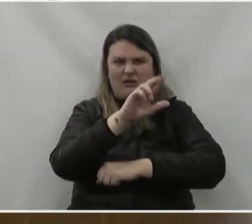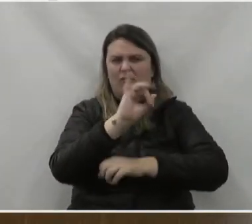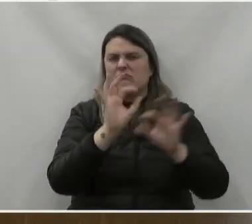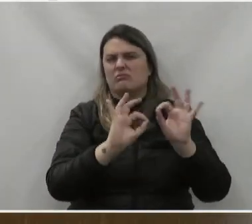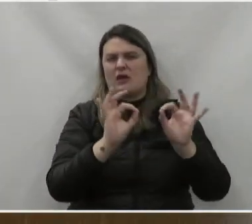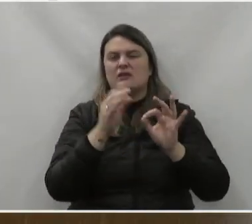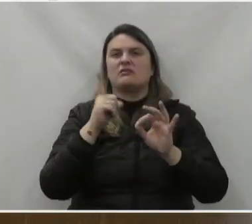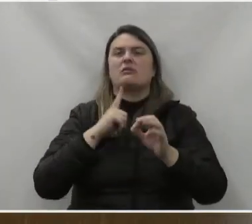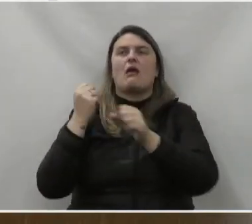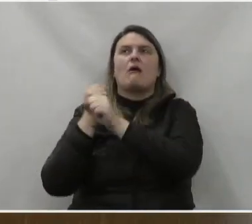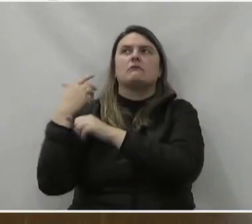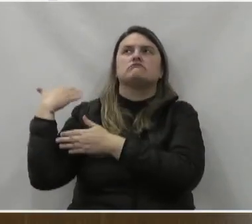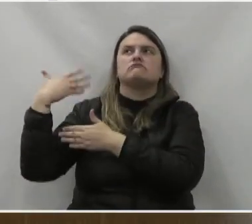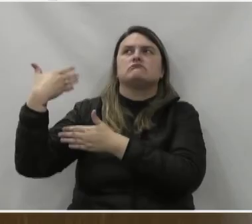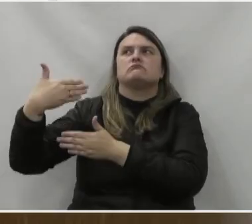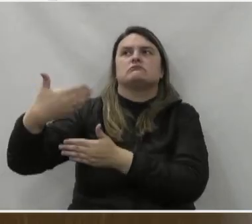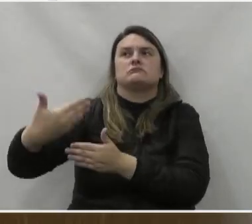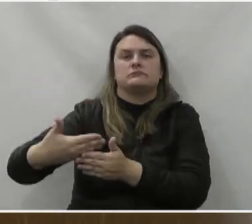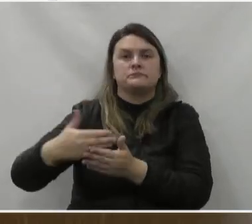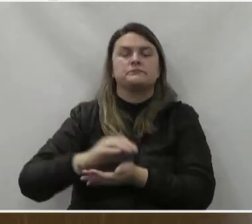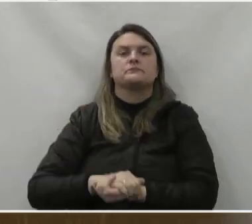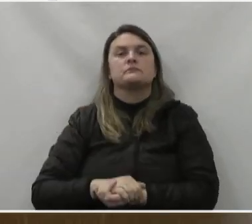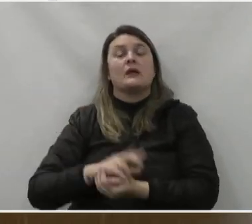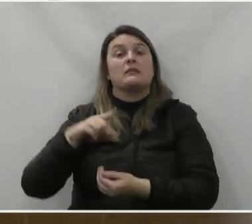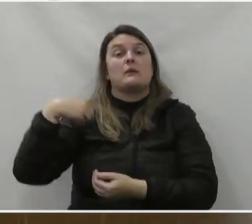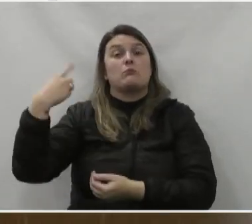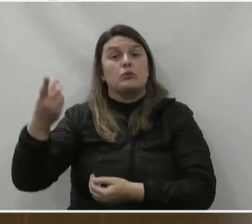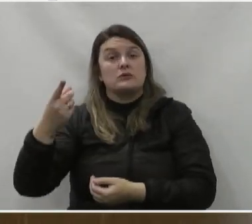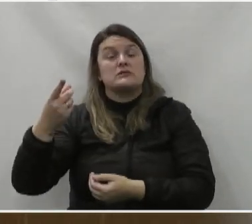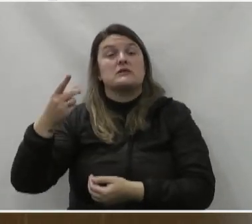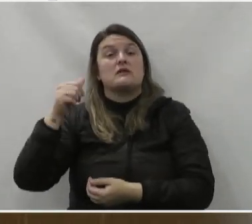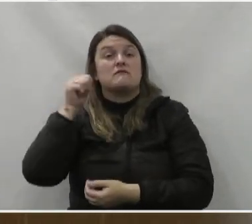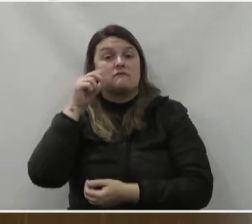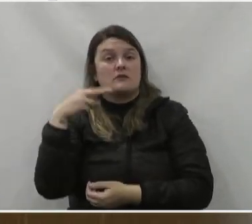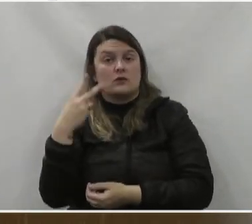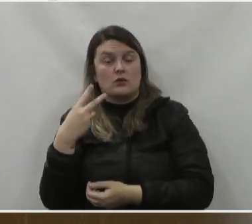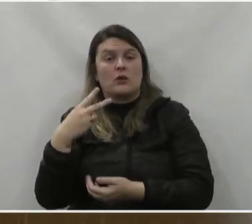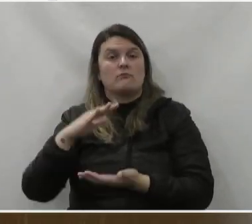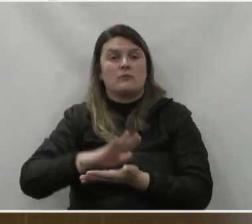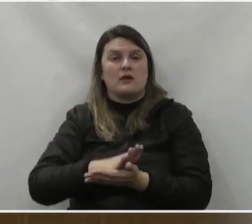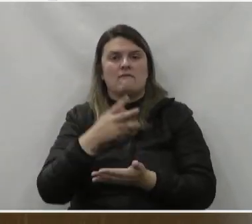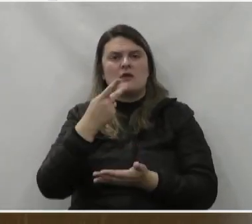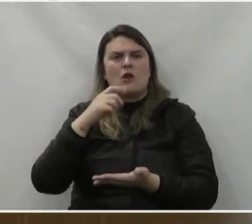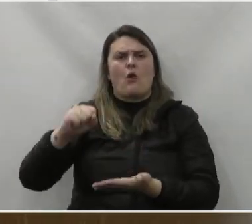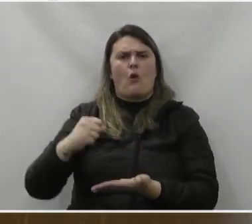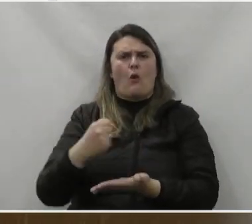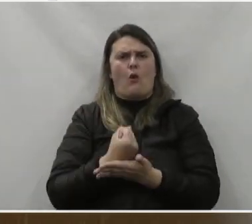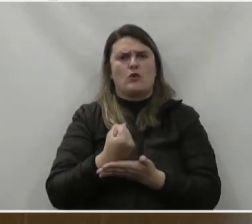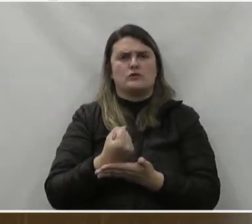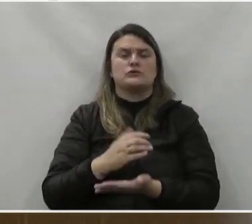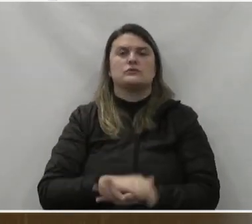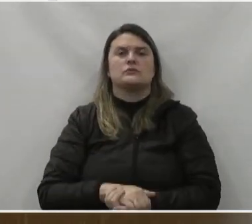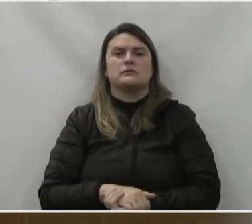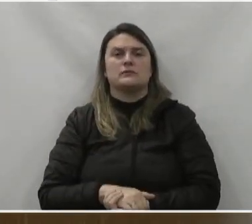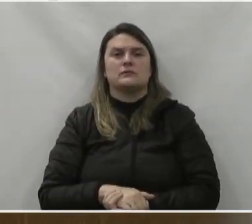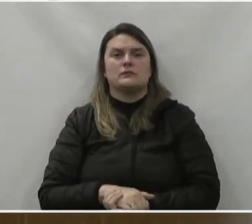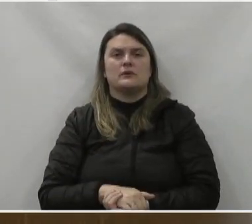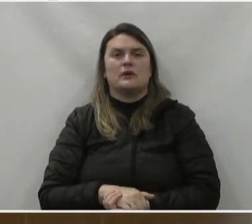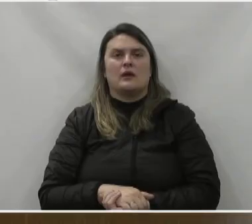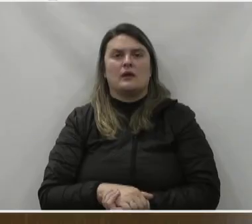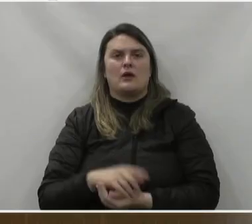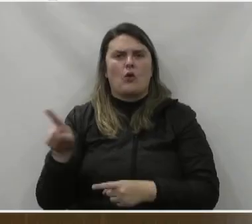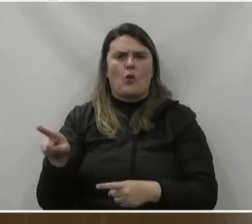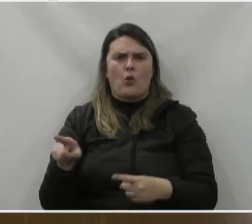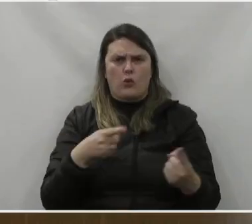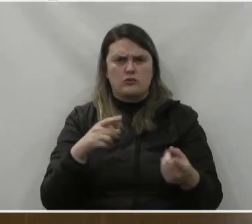vem acumulando de muito tempo. Depois a vereadora tentou me prejudicar, né, incitando o ódio que ela tanto prega para ser contra